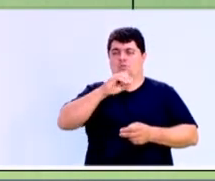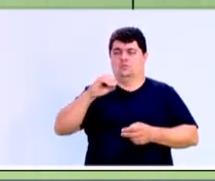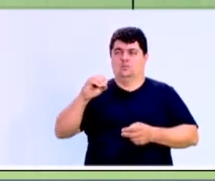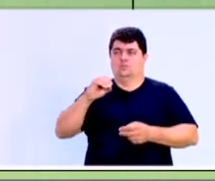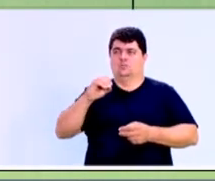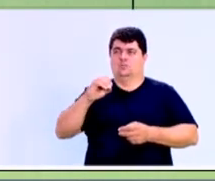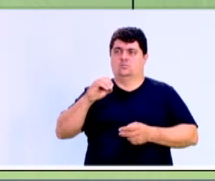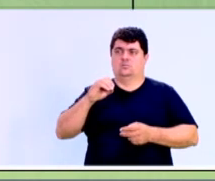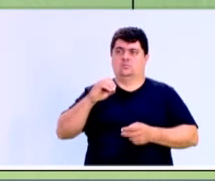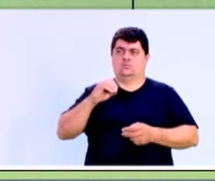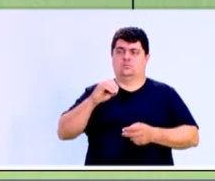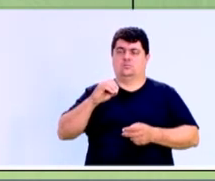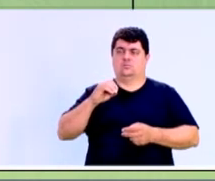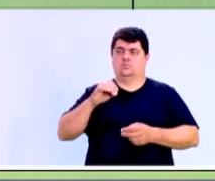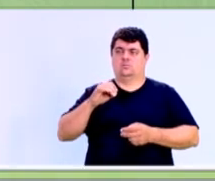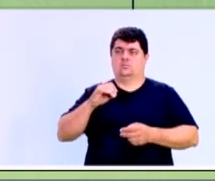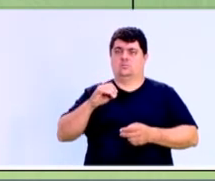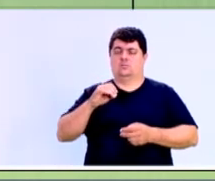2.900, meu patrimônio líquido?